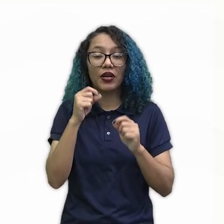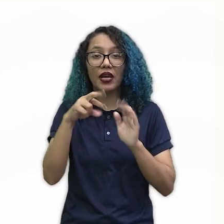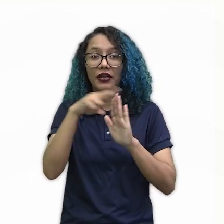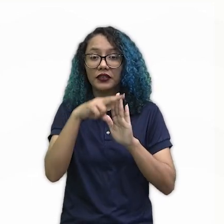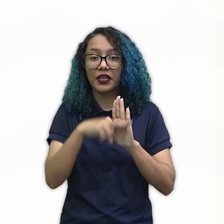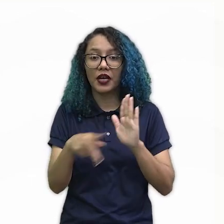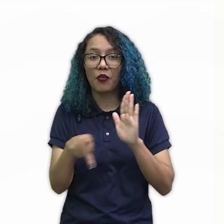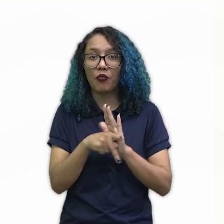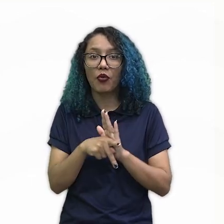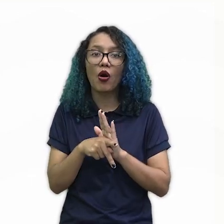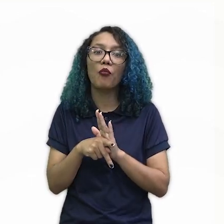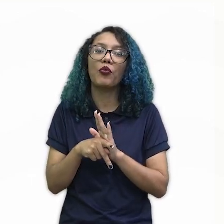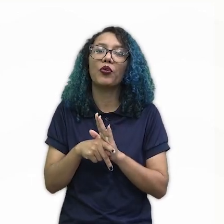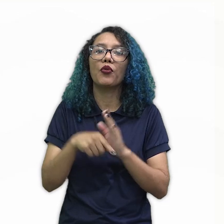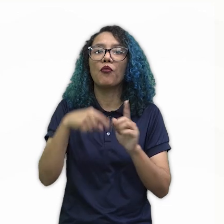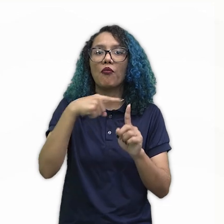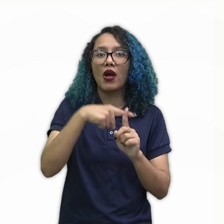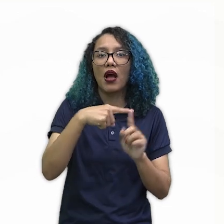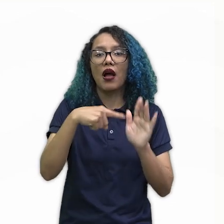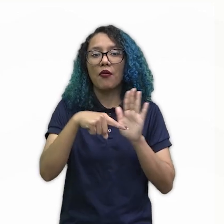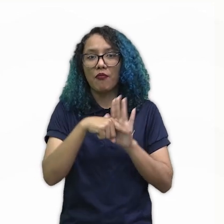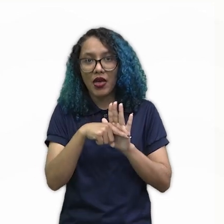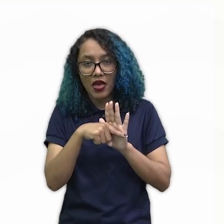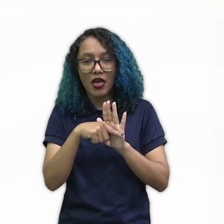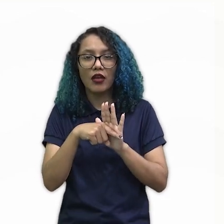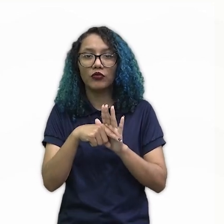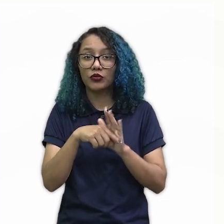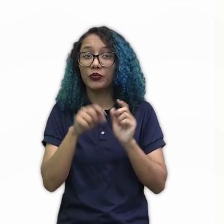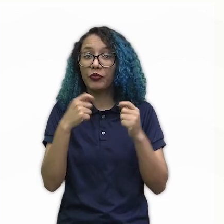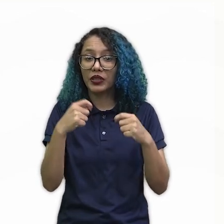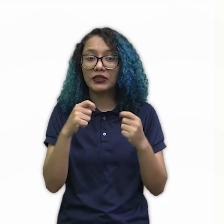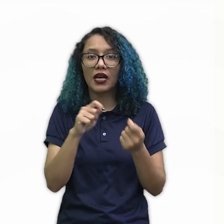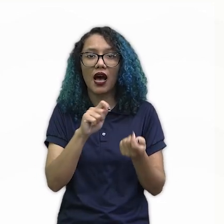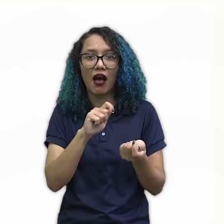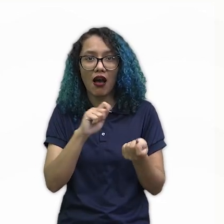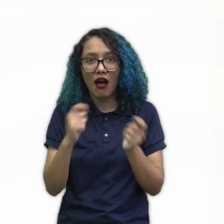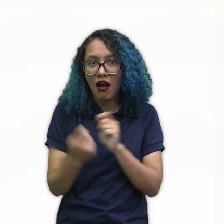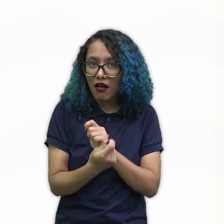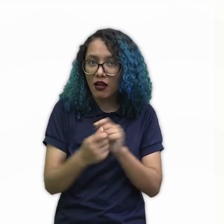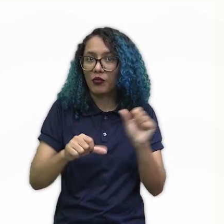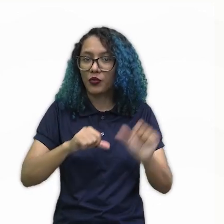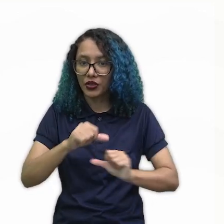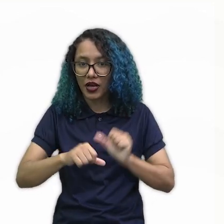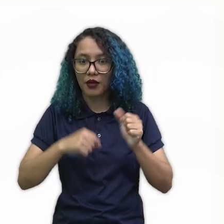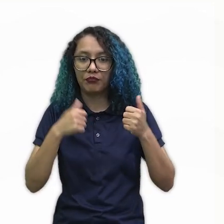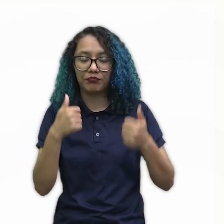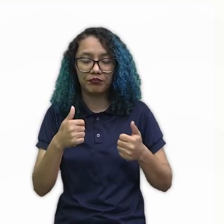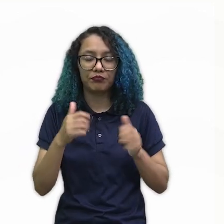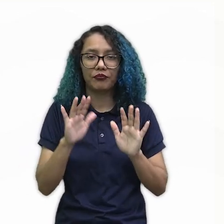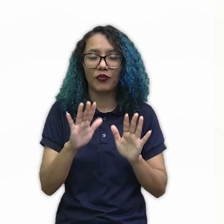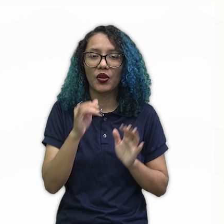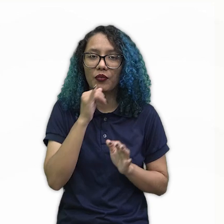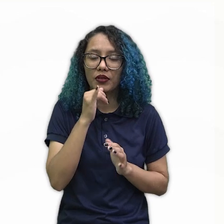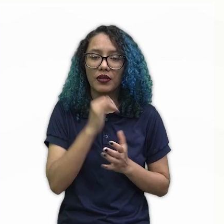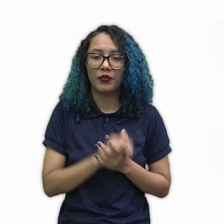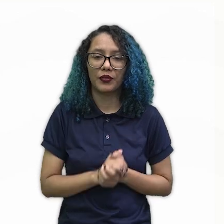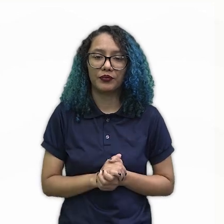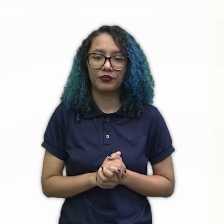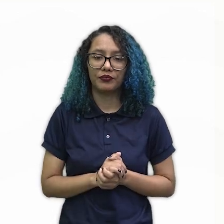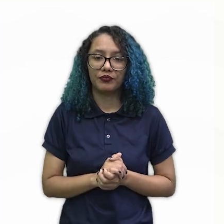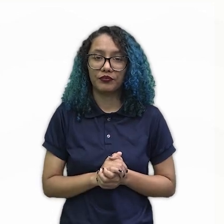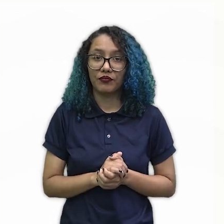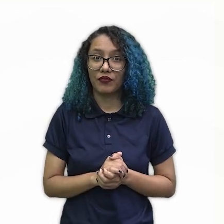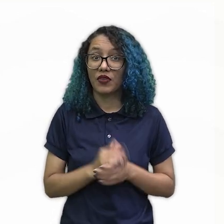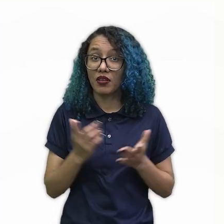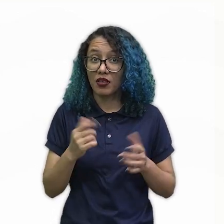operatórias e vamos reescrever essa adição de logaritmos. Quando nós estávamos ali vendo, não é, ali na